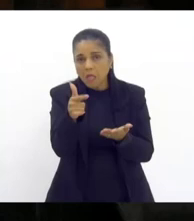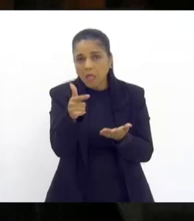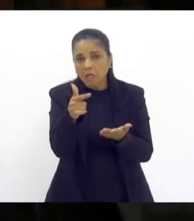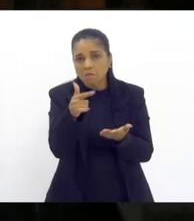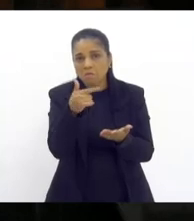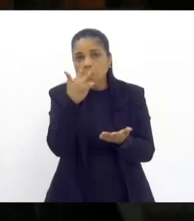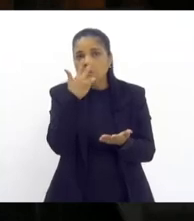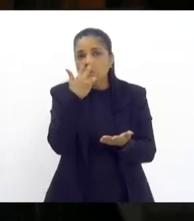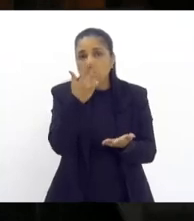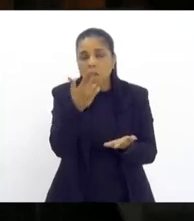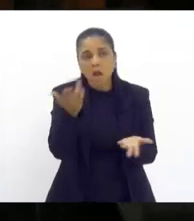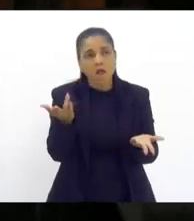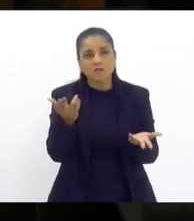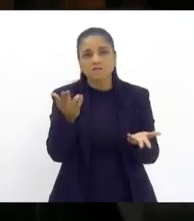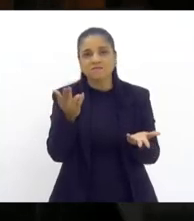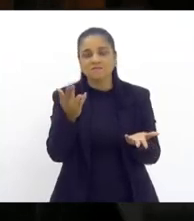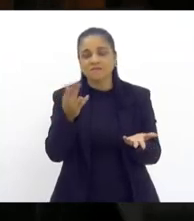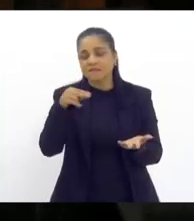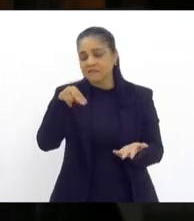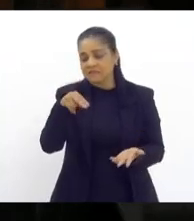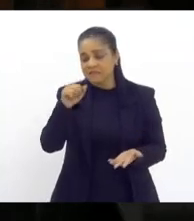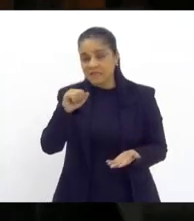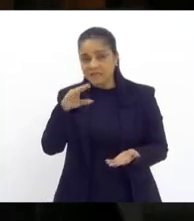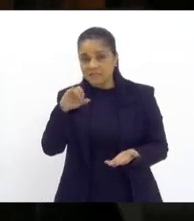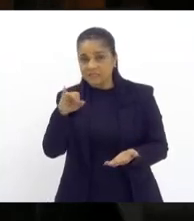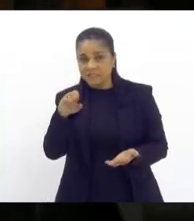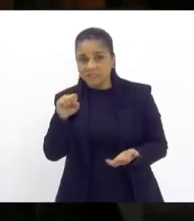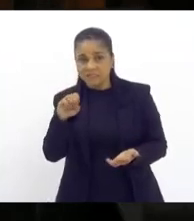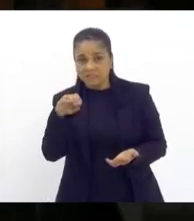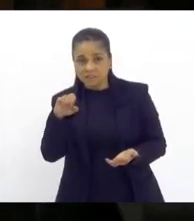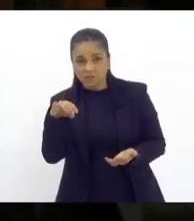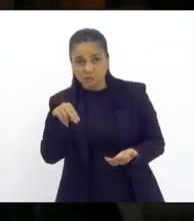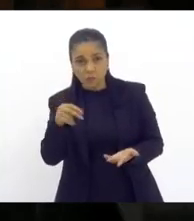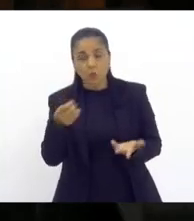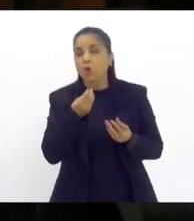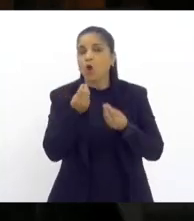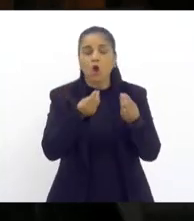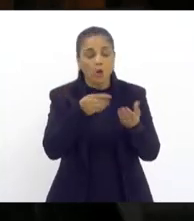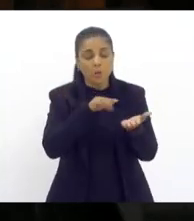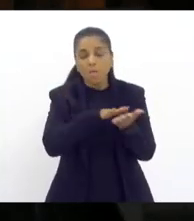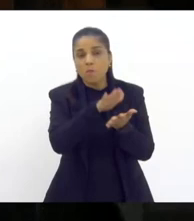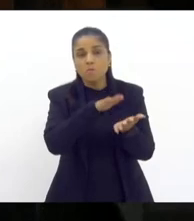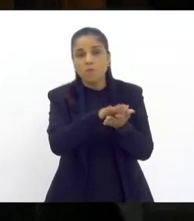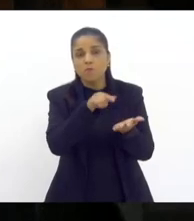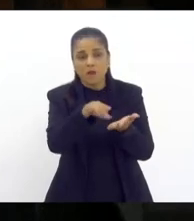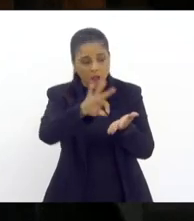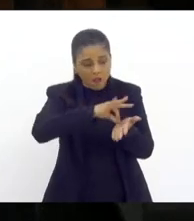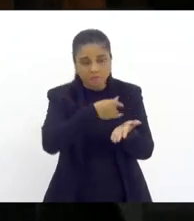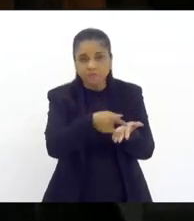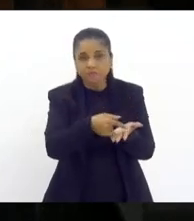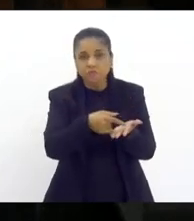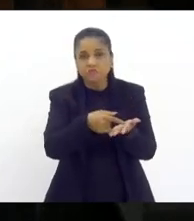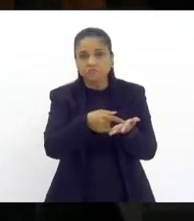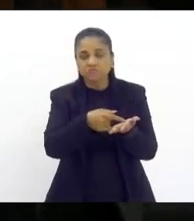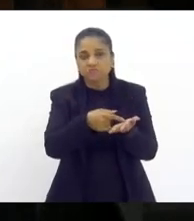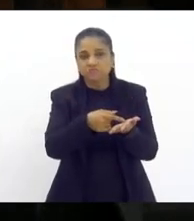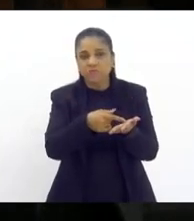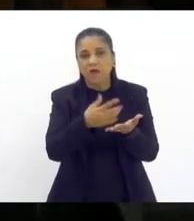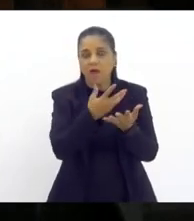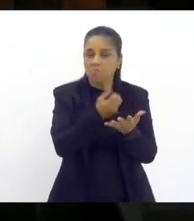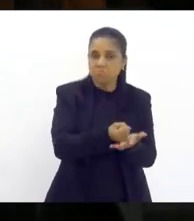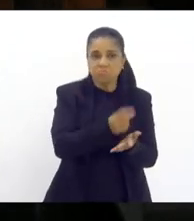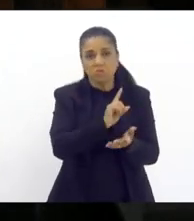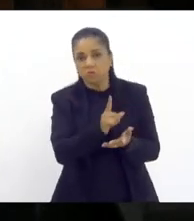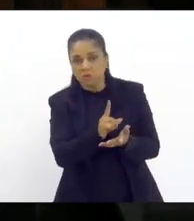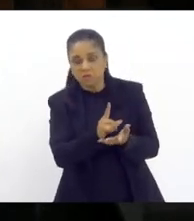aos símbolos nazistas. Mas, não sendo, publica. Porque quem vai decidir se vai aprovar ou não depois, com todo